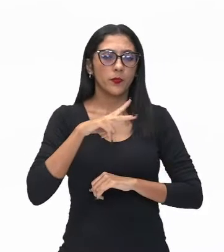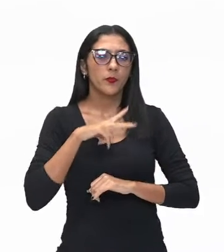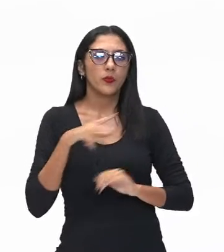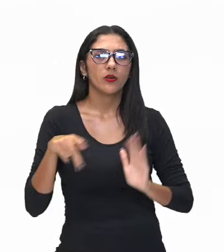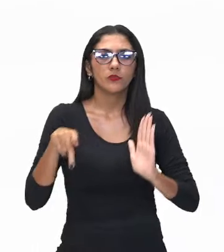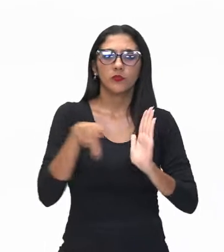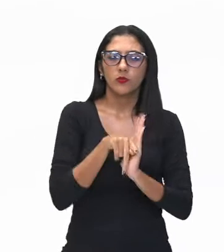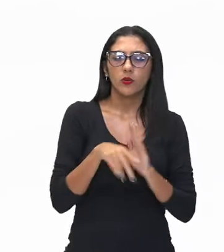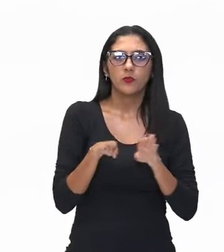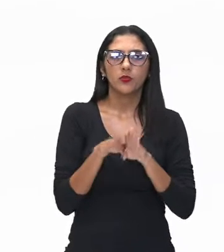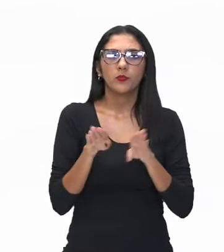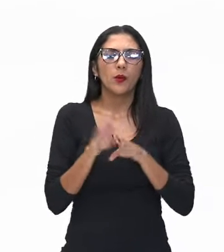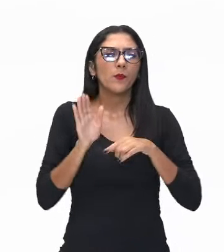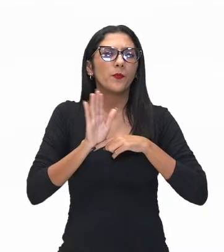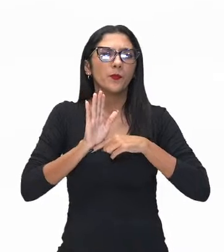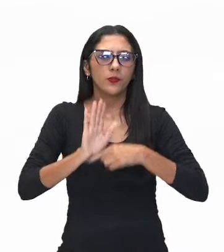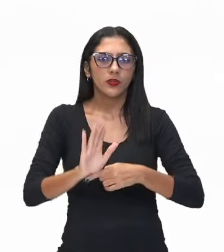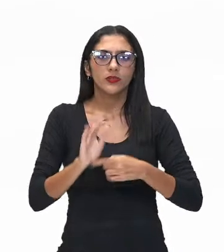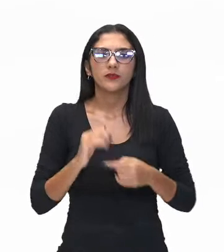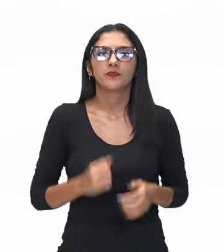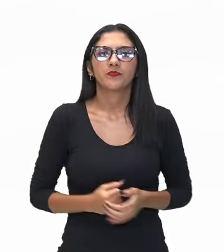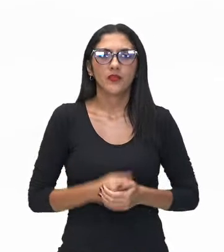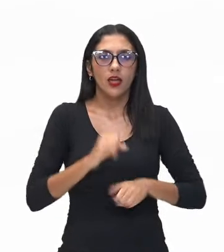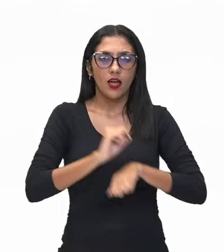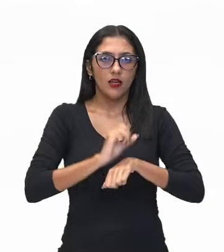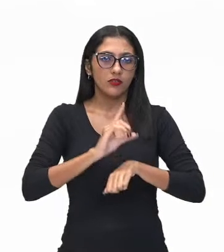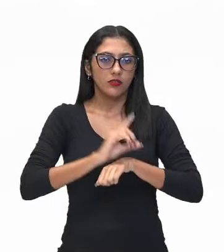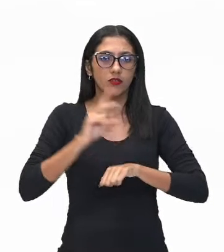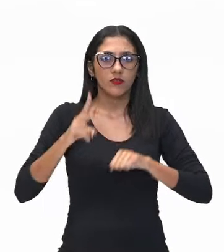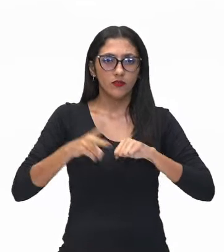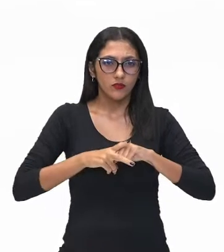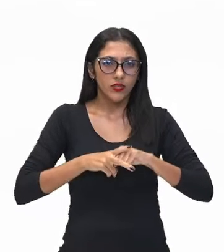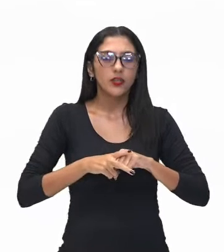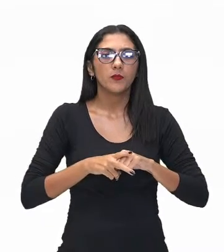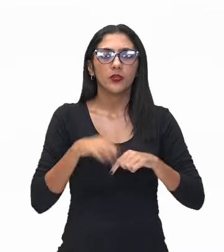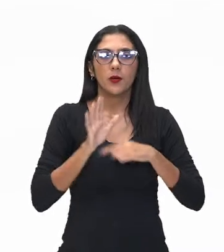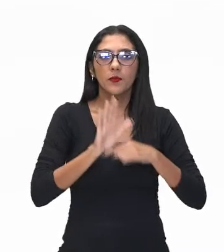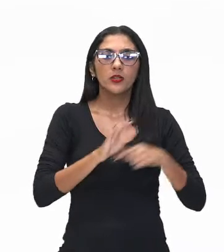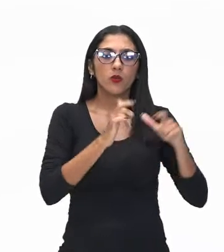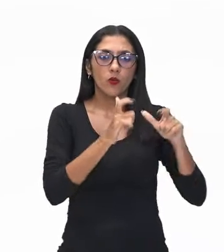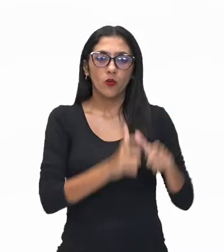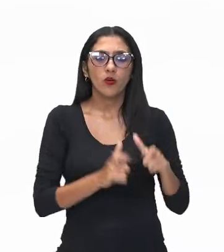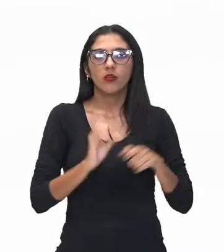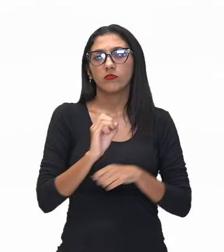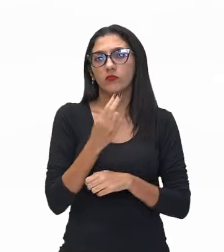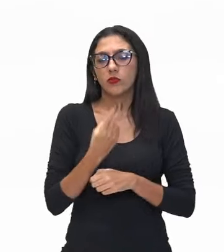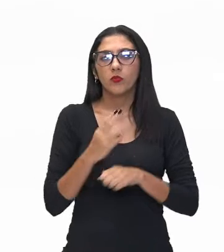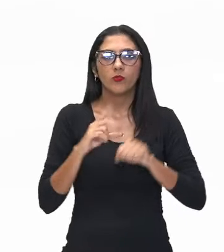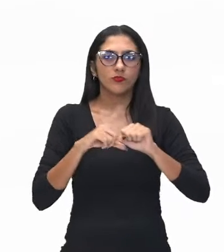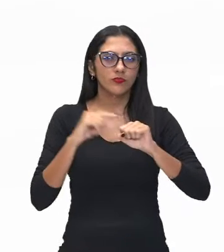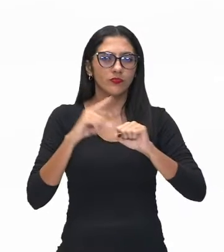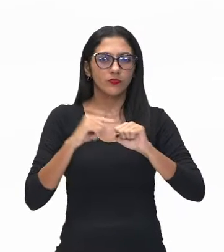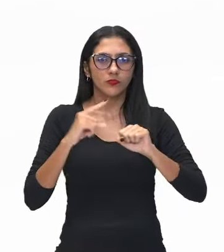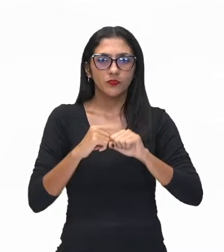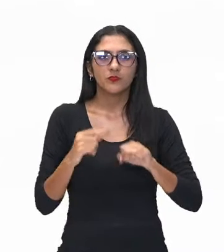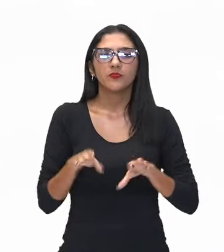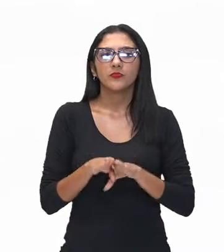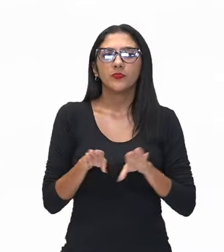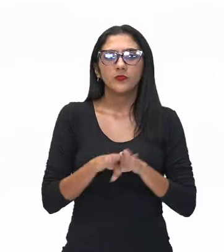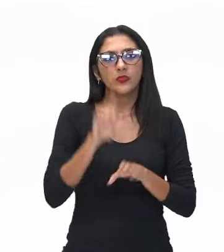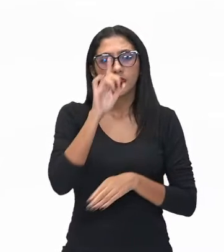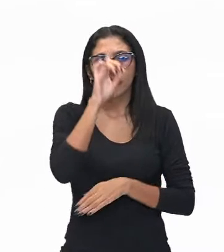possessivos e demonstrativos, advérbios que indicam lugar, artigos, permuta de palavras